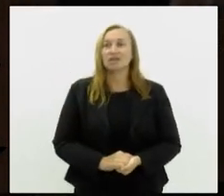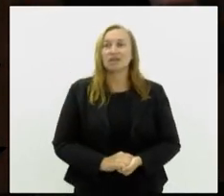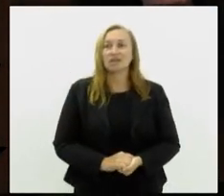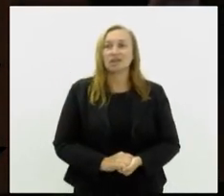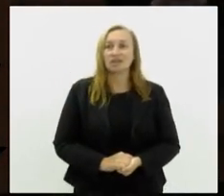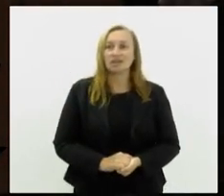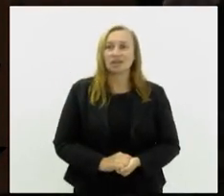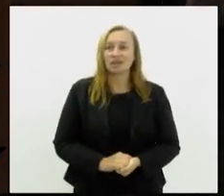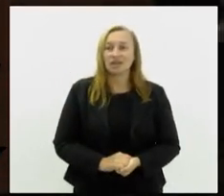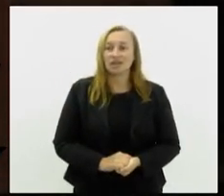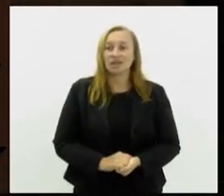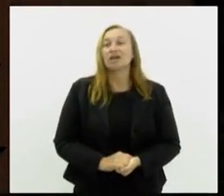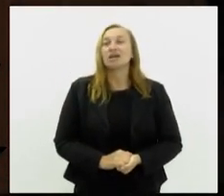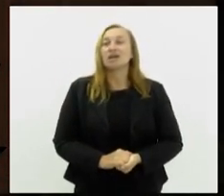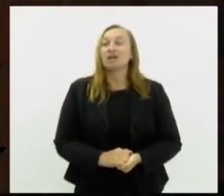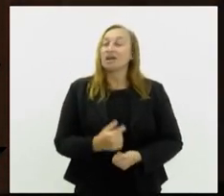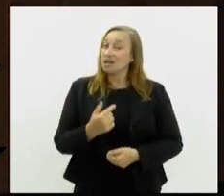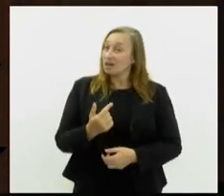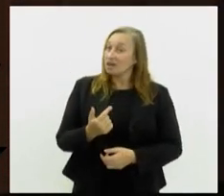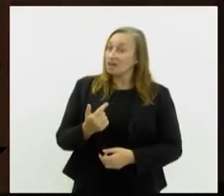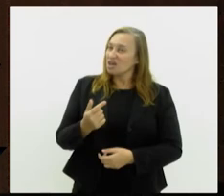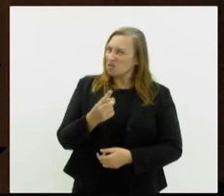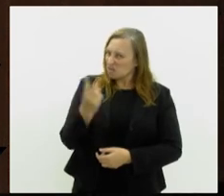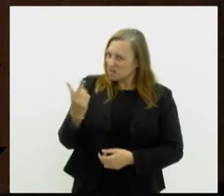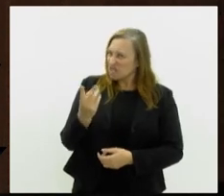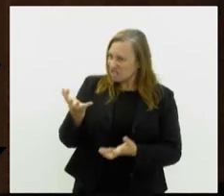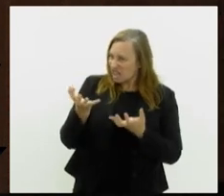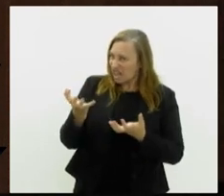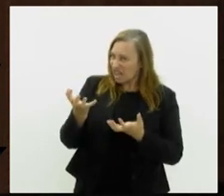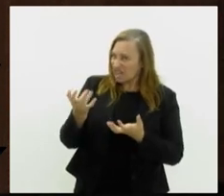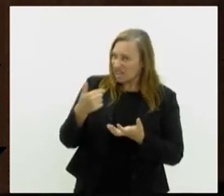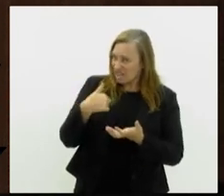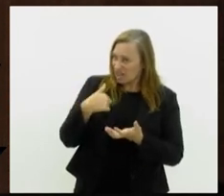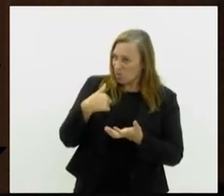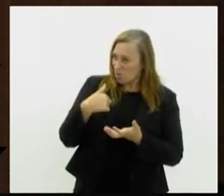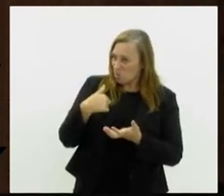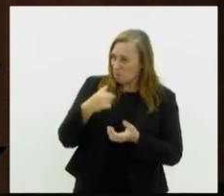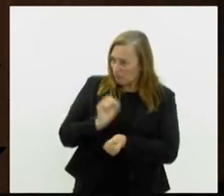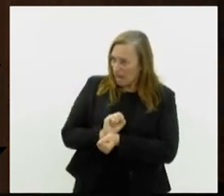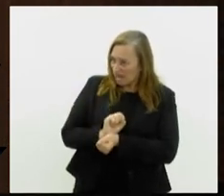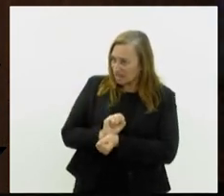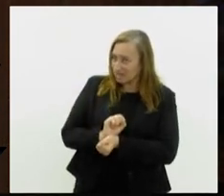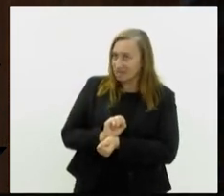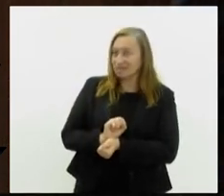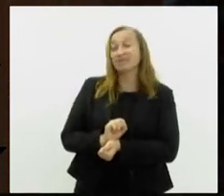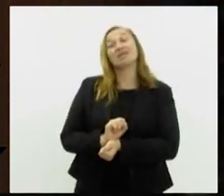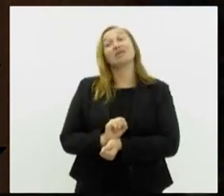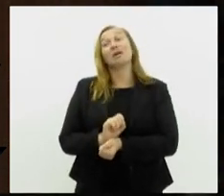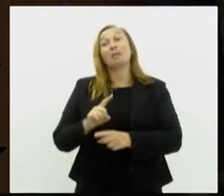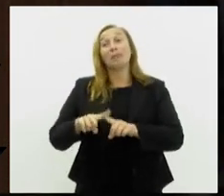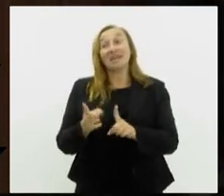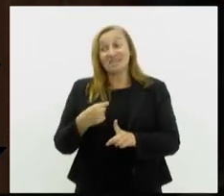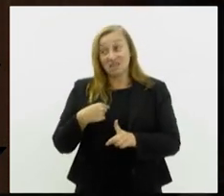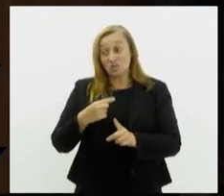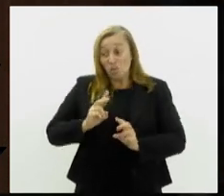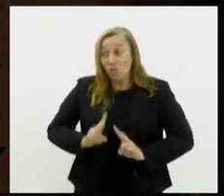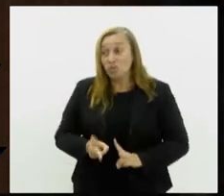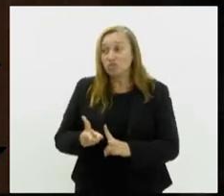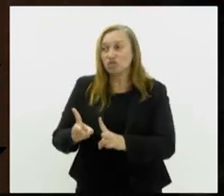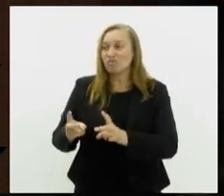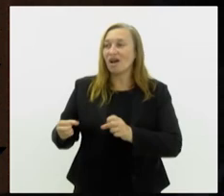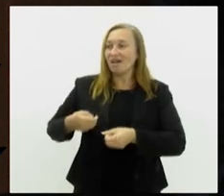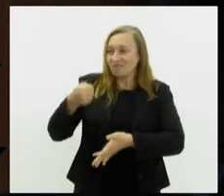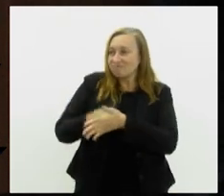usa a intimidação e a represália para conseguir que vocês querem que eu recue. Mas eu recuo para tomar ainda mais impulso e continuar na minha